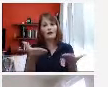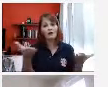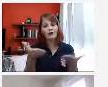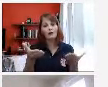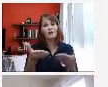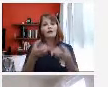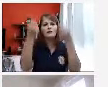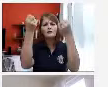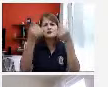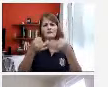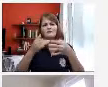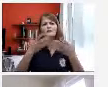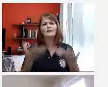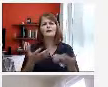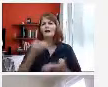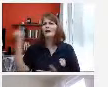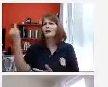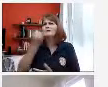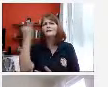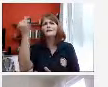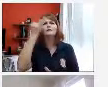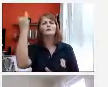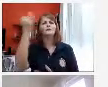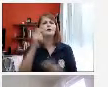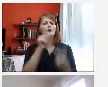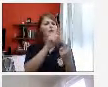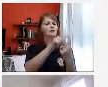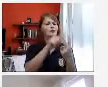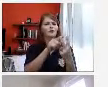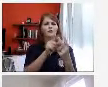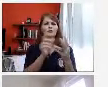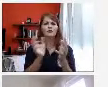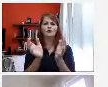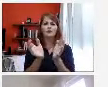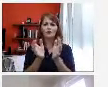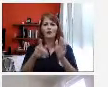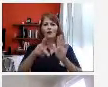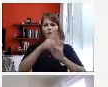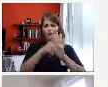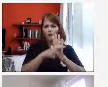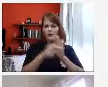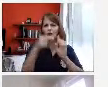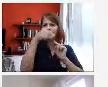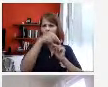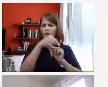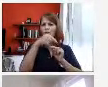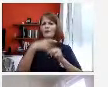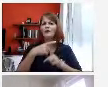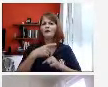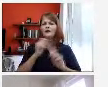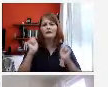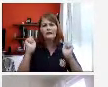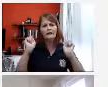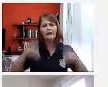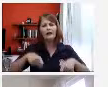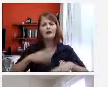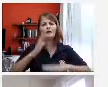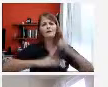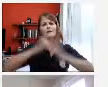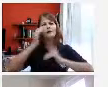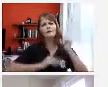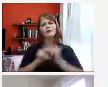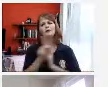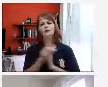explicitar mesmo essa importância desses dois programas e que nos faz pensar justamente em possibilidades para a prática docente,